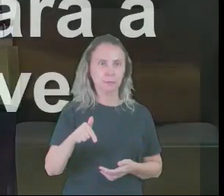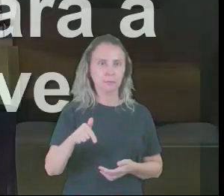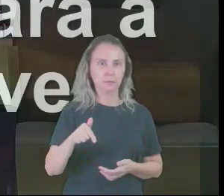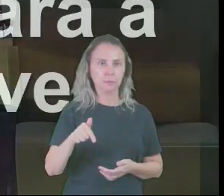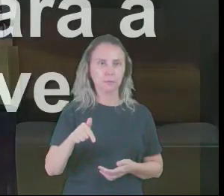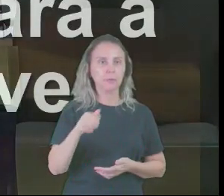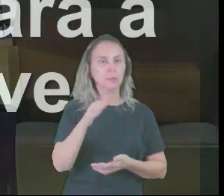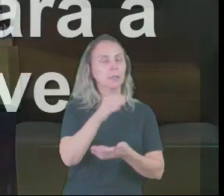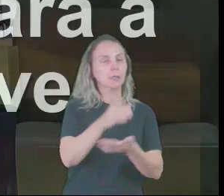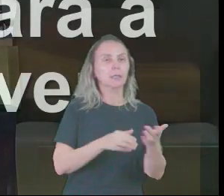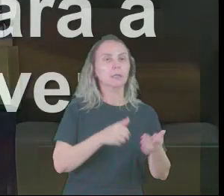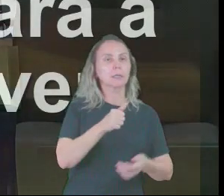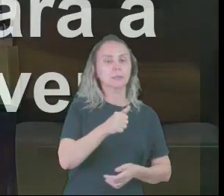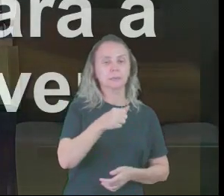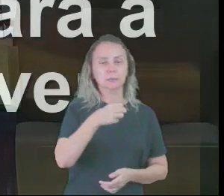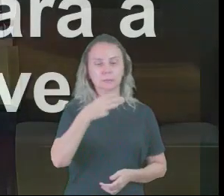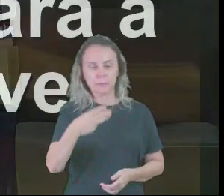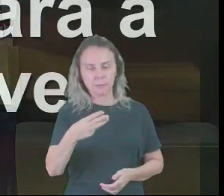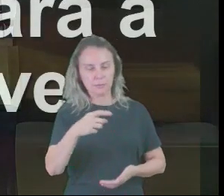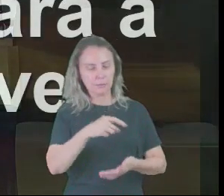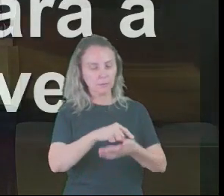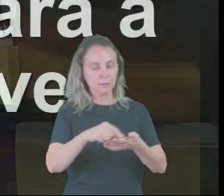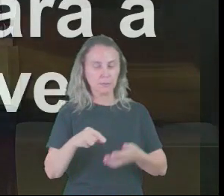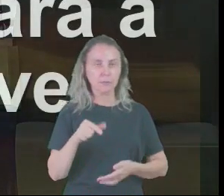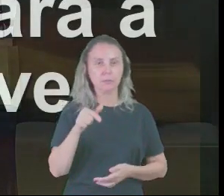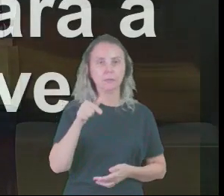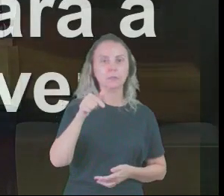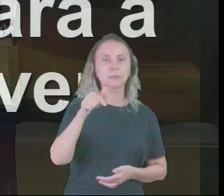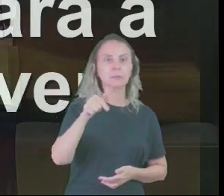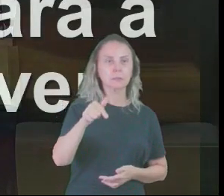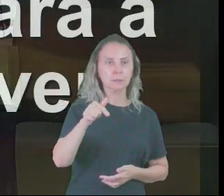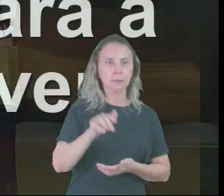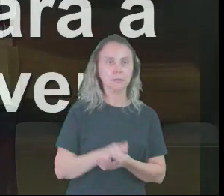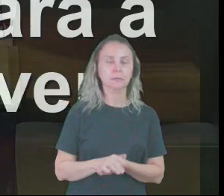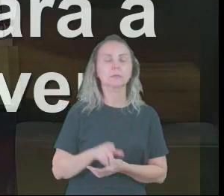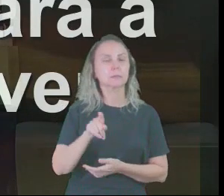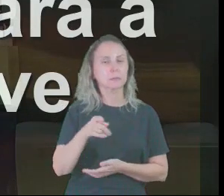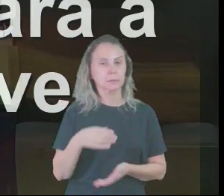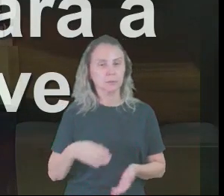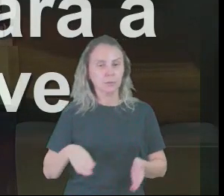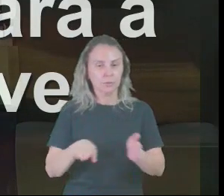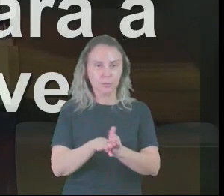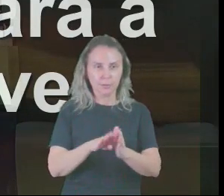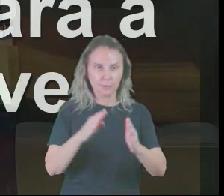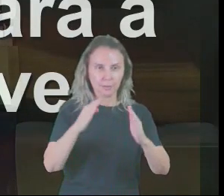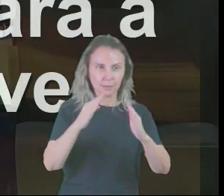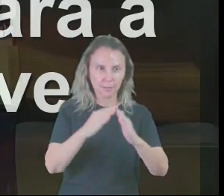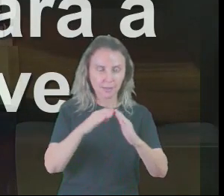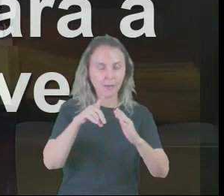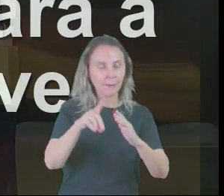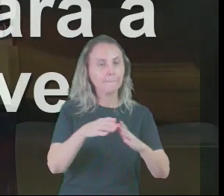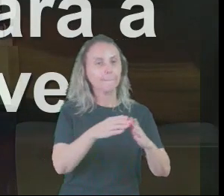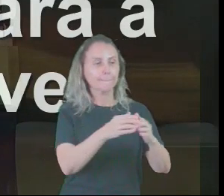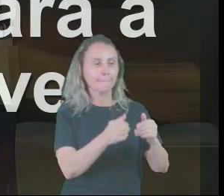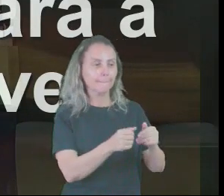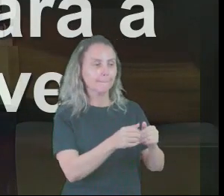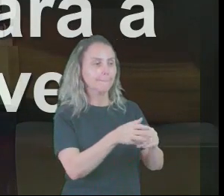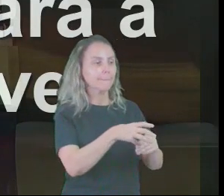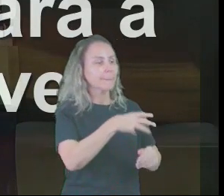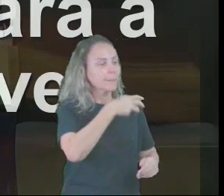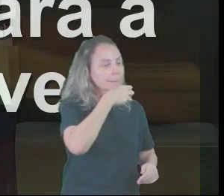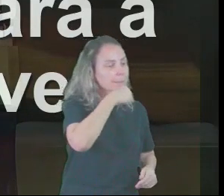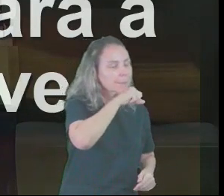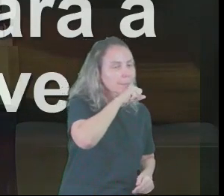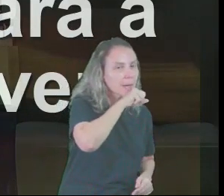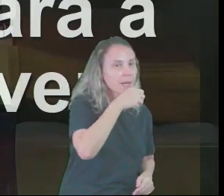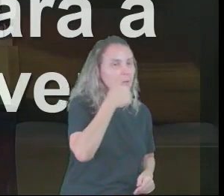e você quando chegar em casa hoje que perdeu o costume de aberto o seu pai de abençoe sua mãe o seu pai é seu